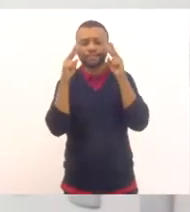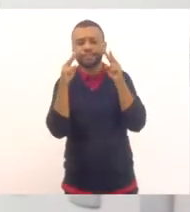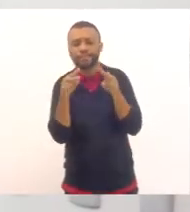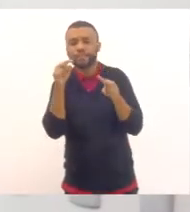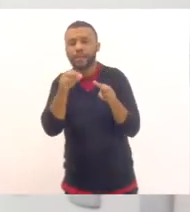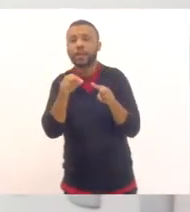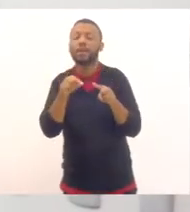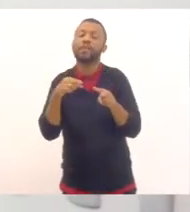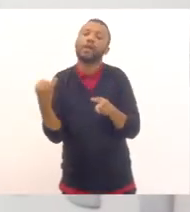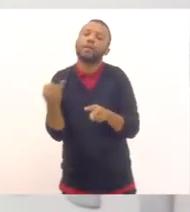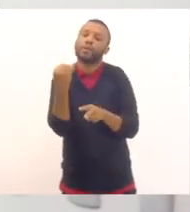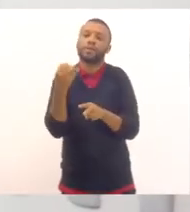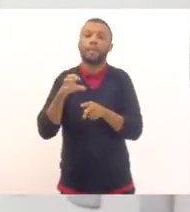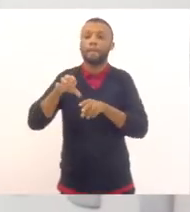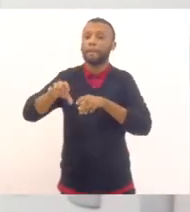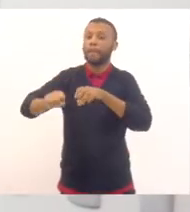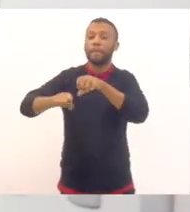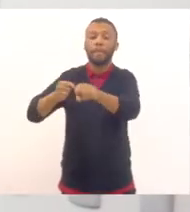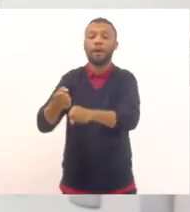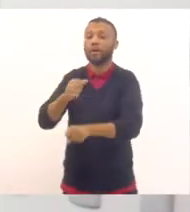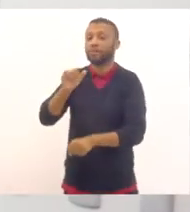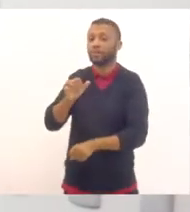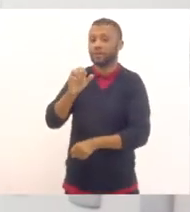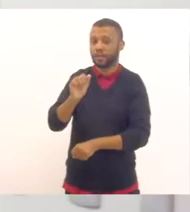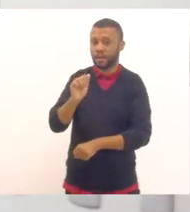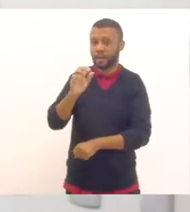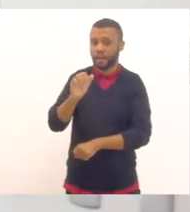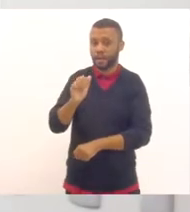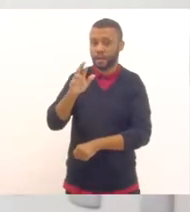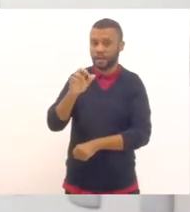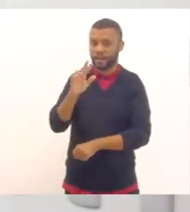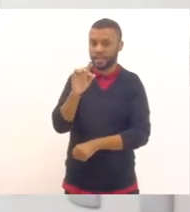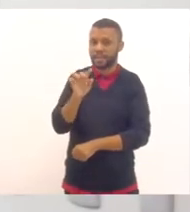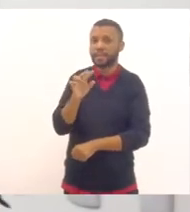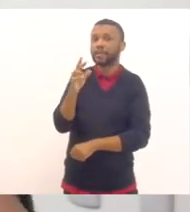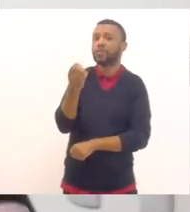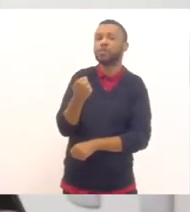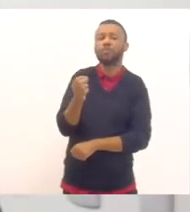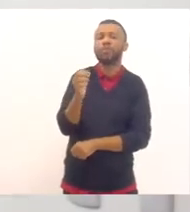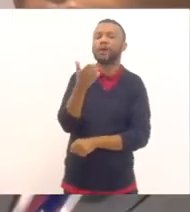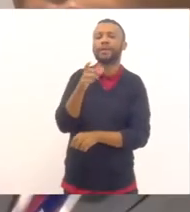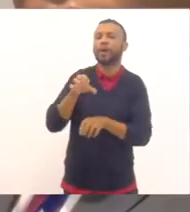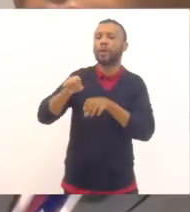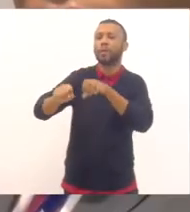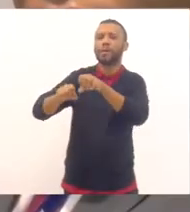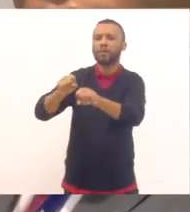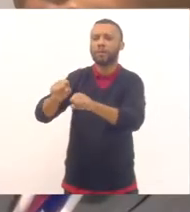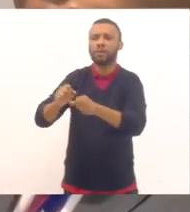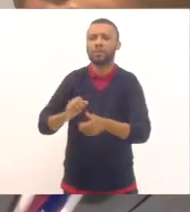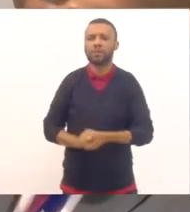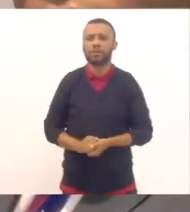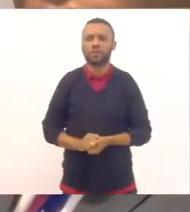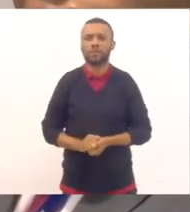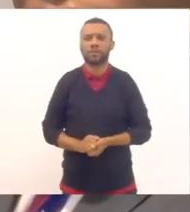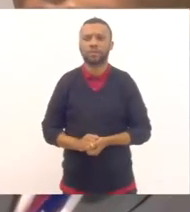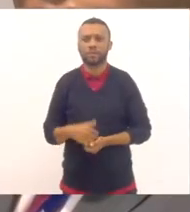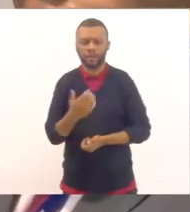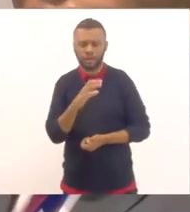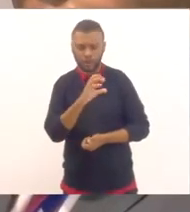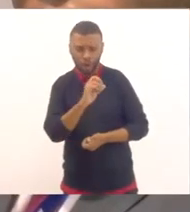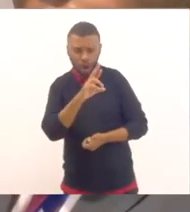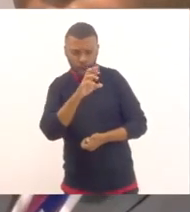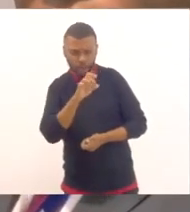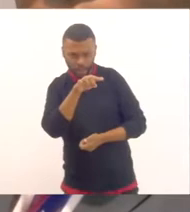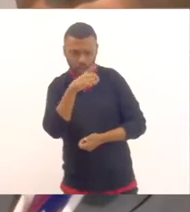necessário fazer essa ocupação no Jacarezinho essa essa operação permanente vamos assim concordo não isso E aí